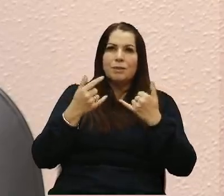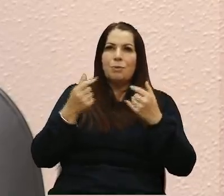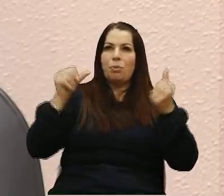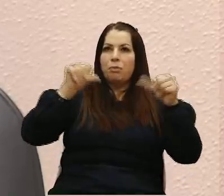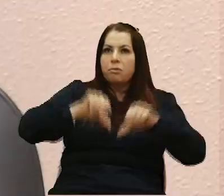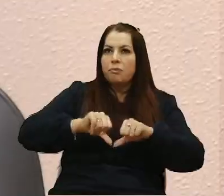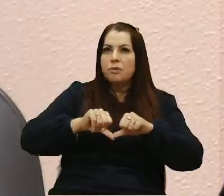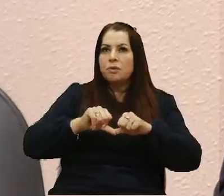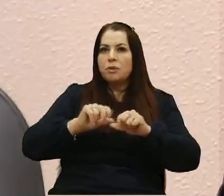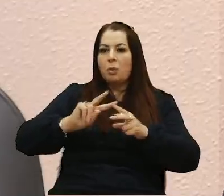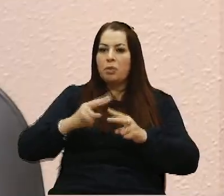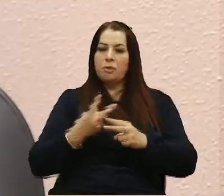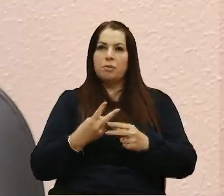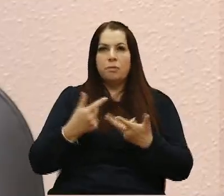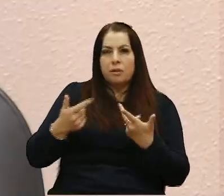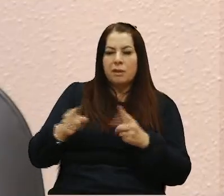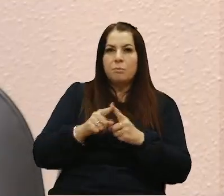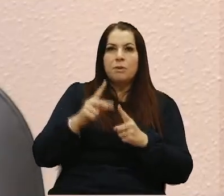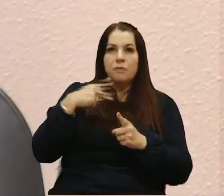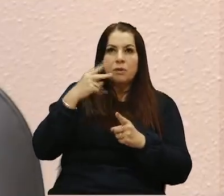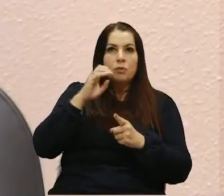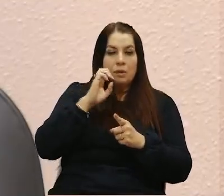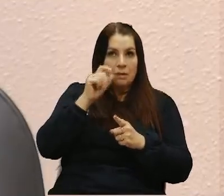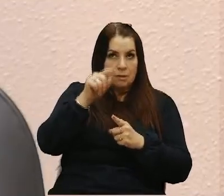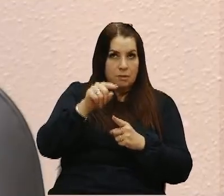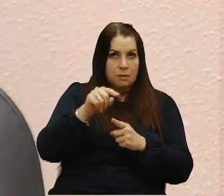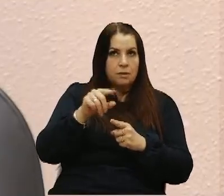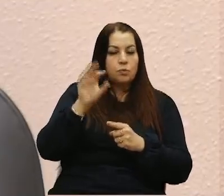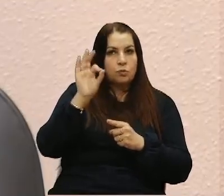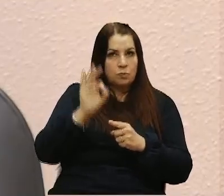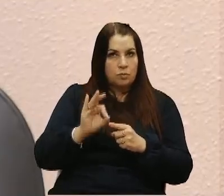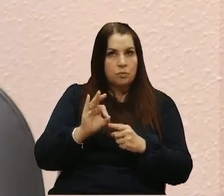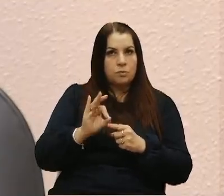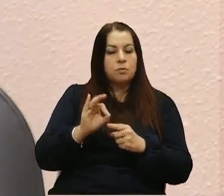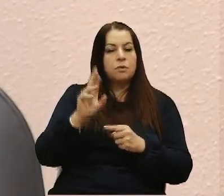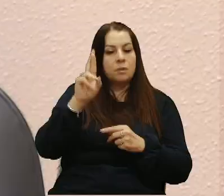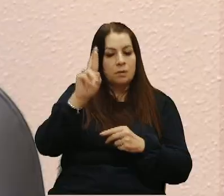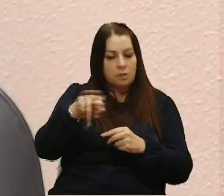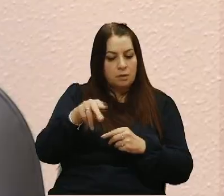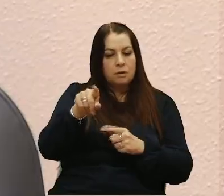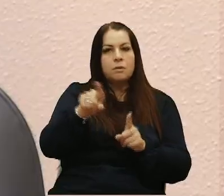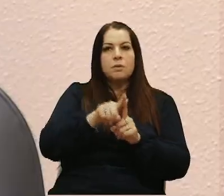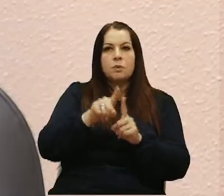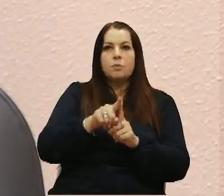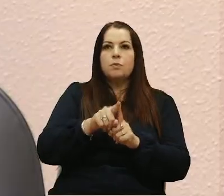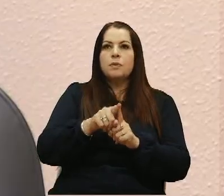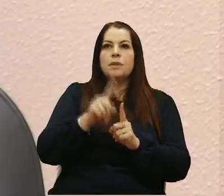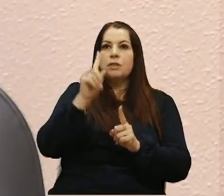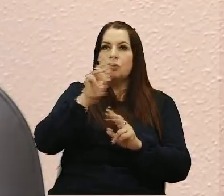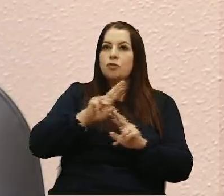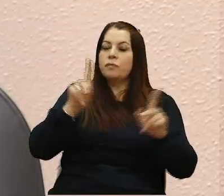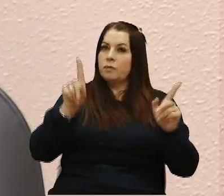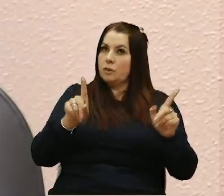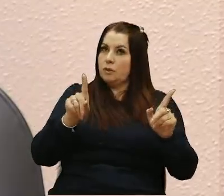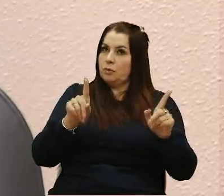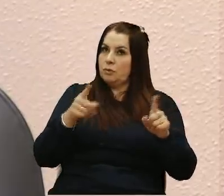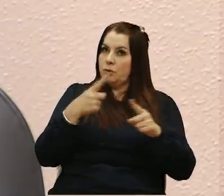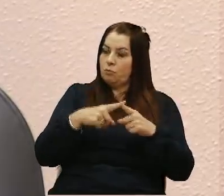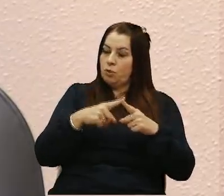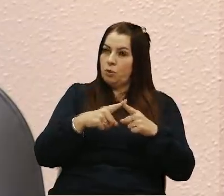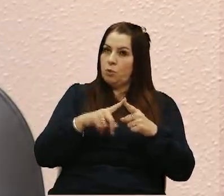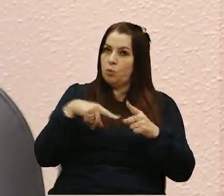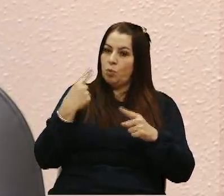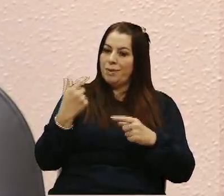desconstrução, distorção. Mas, vereadora Estela, a senhora está totalmente correta quando a senhora diz que é diferente, porque quando